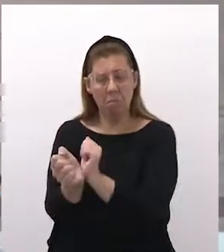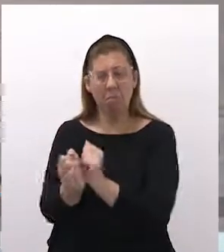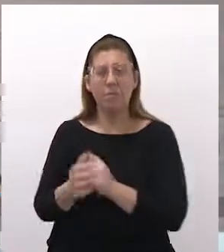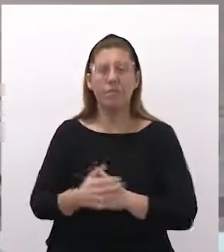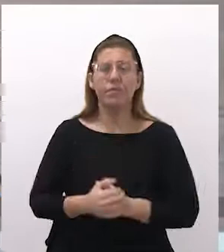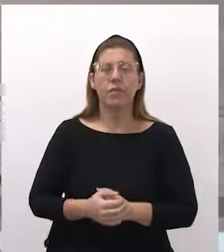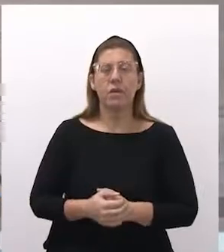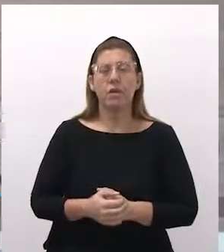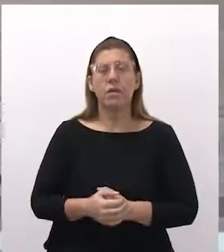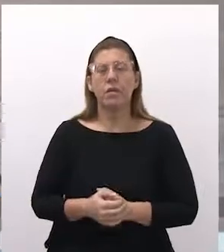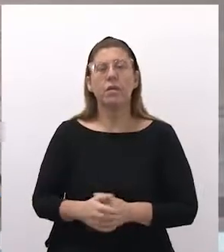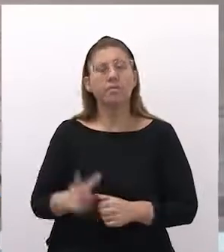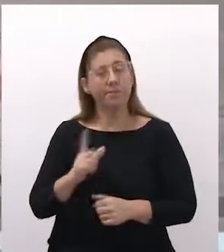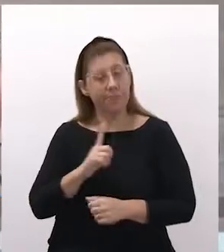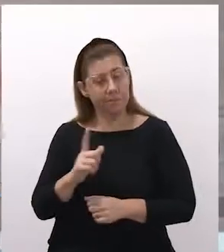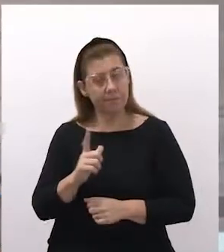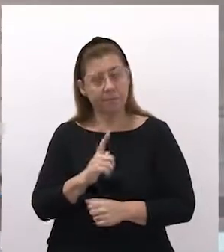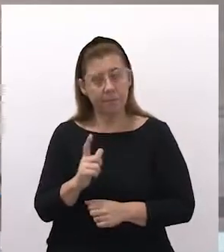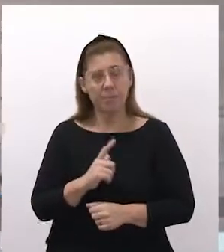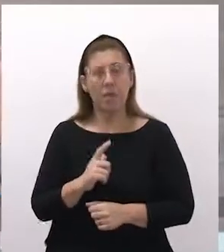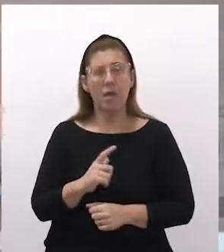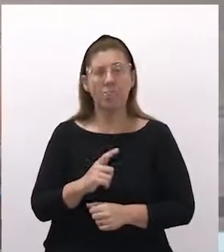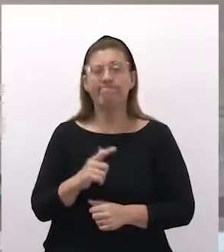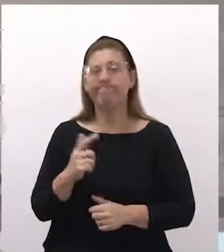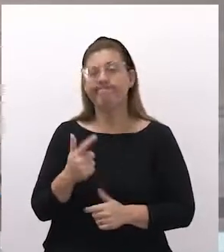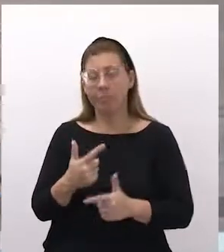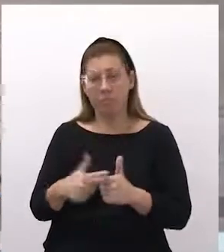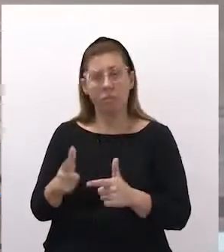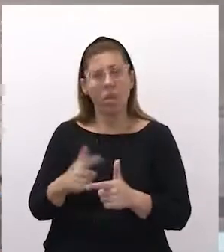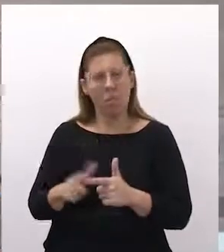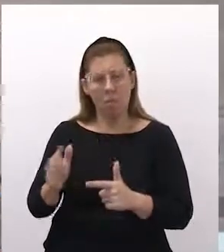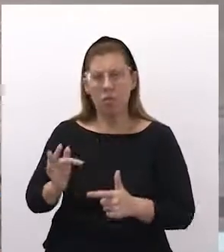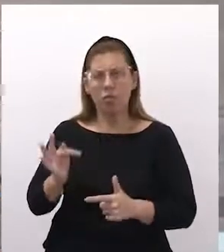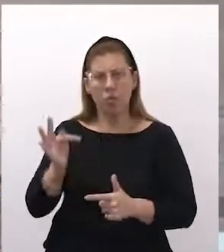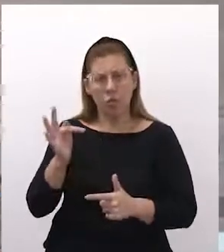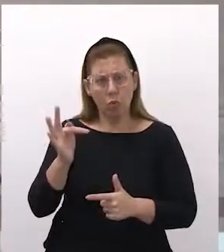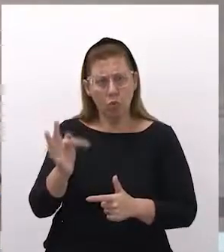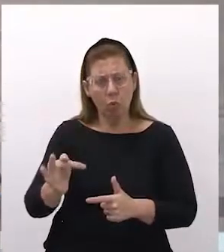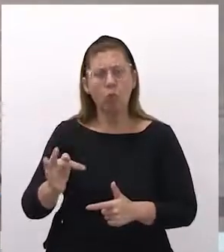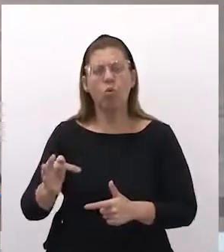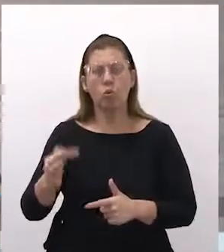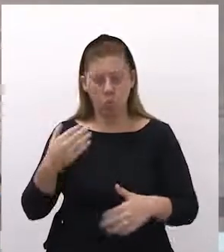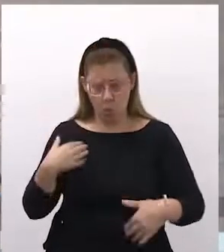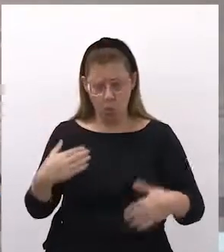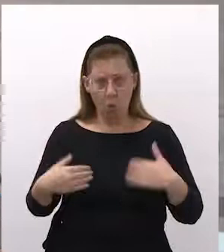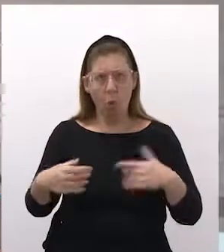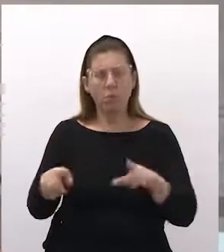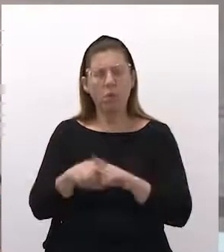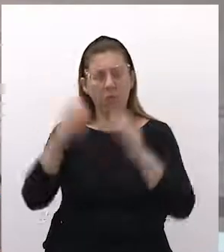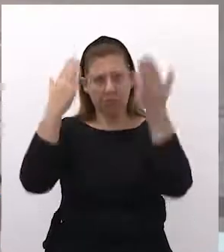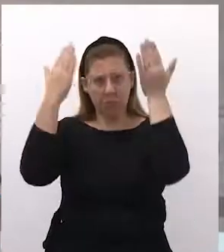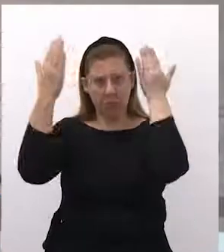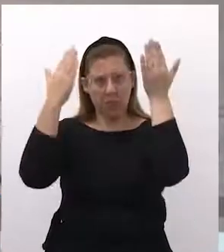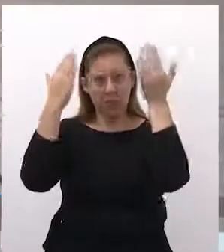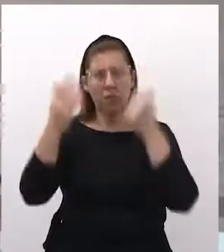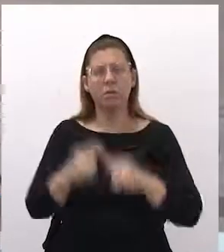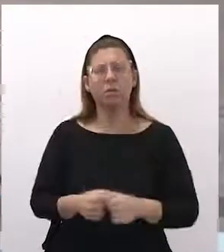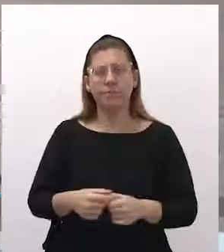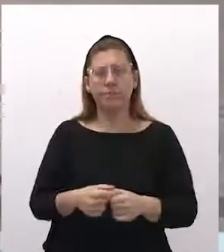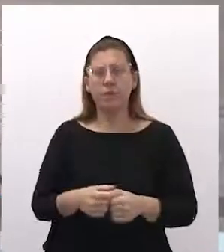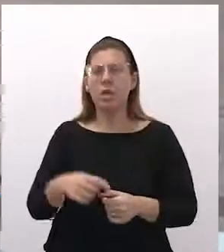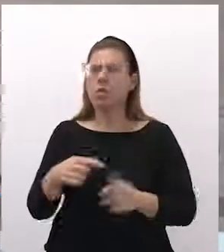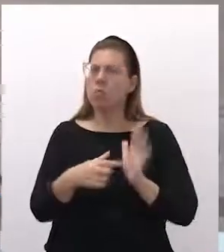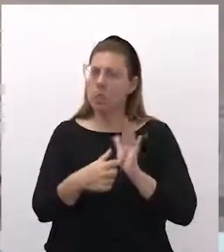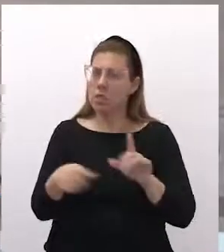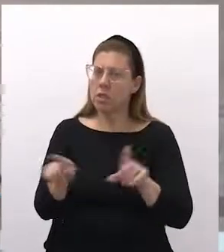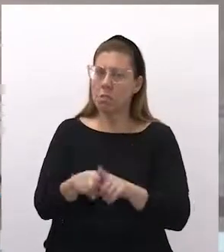precoce, eles têm consequências físicas e psíquicas. E aí vale a gente lembrar que o ambiente de trabalho, e